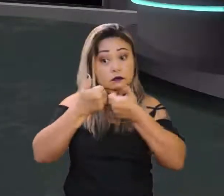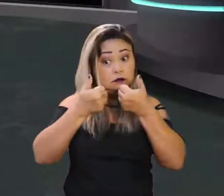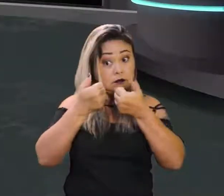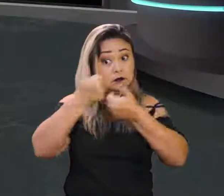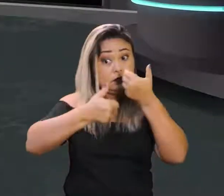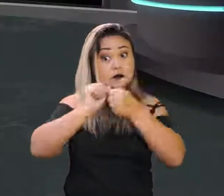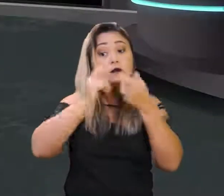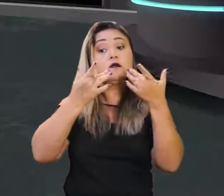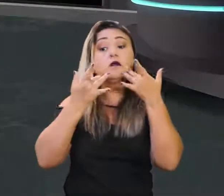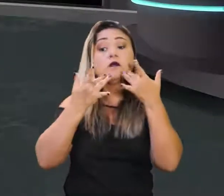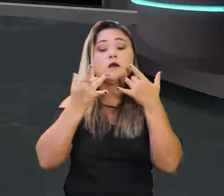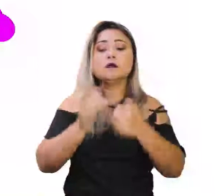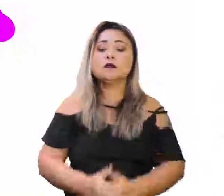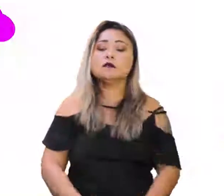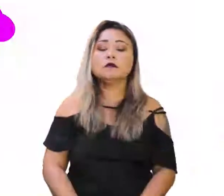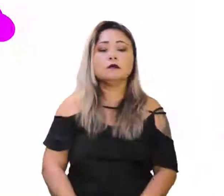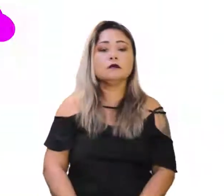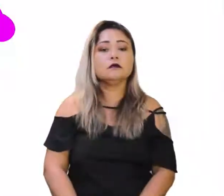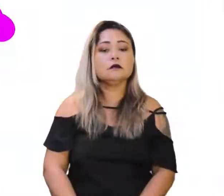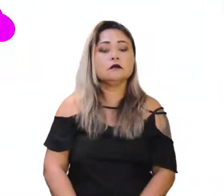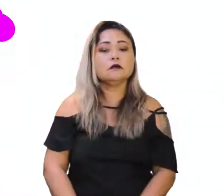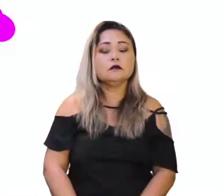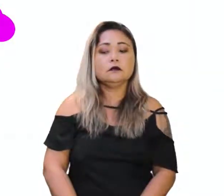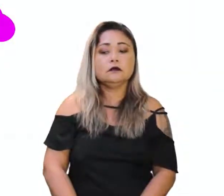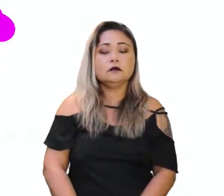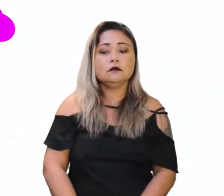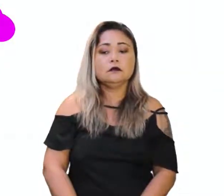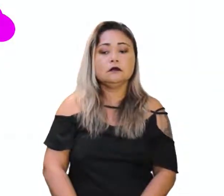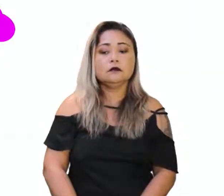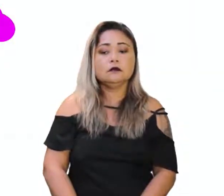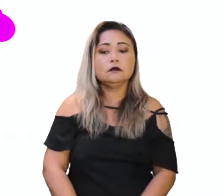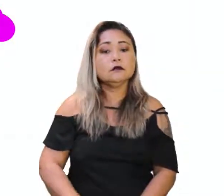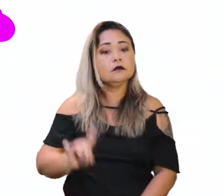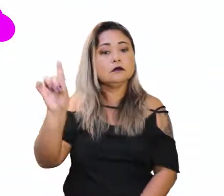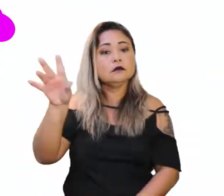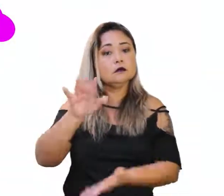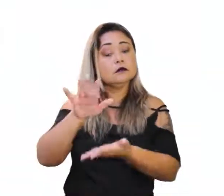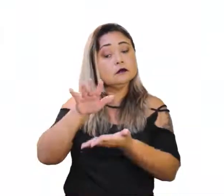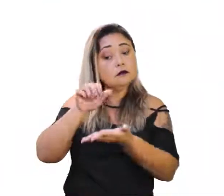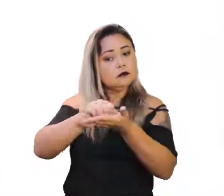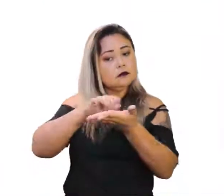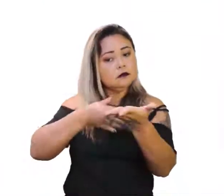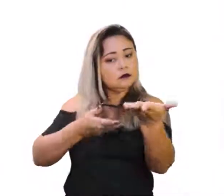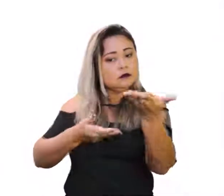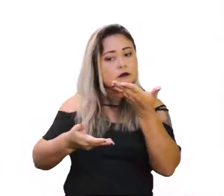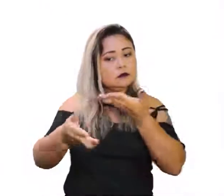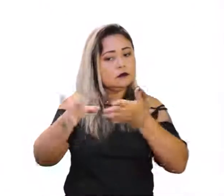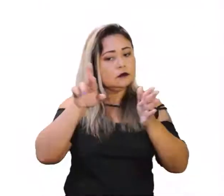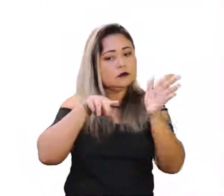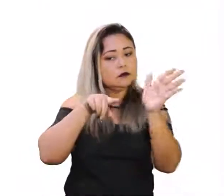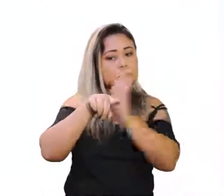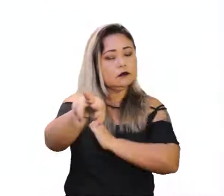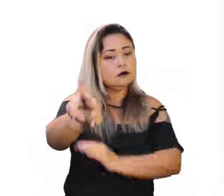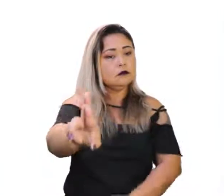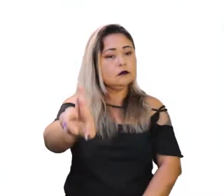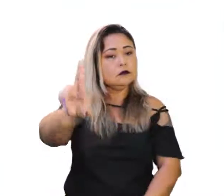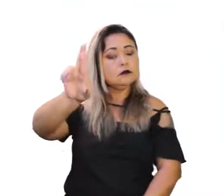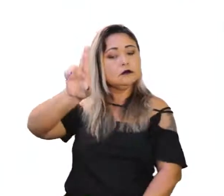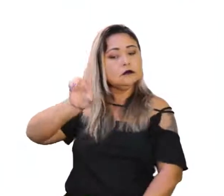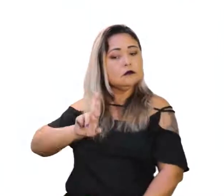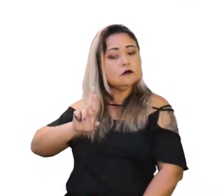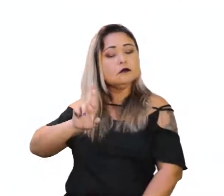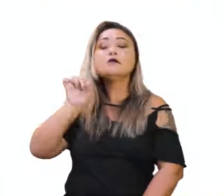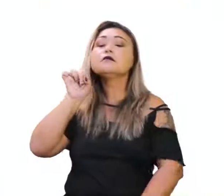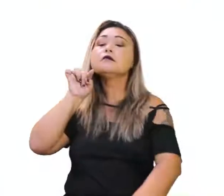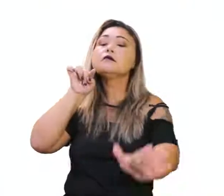teatral. Vamos então agora para a nossa atividade interativa, que é a nossa